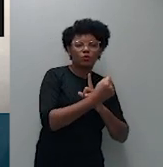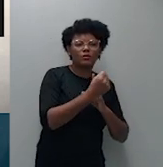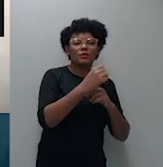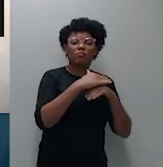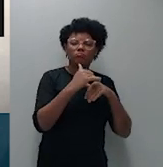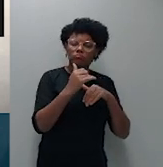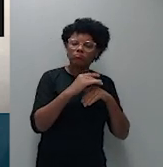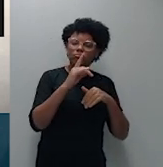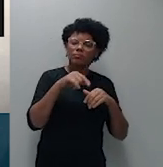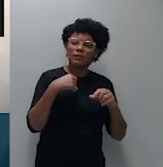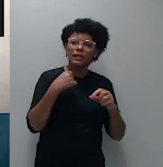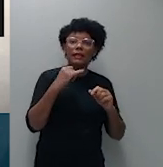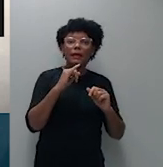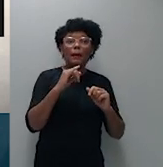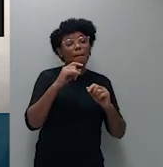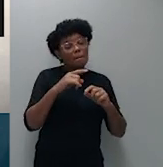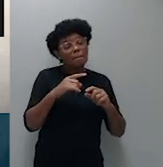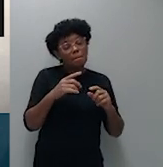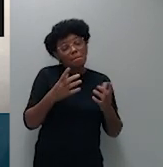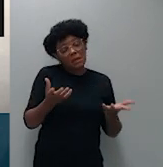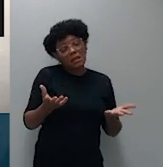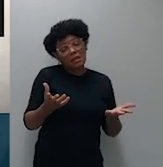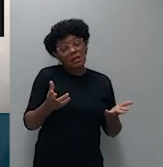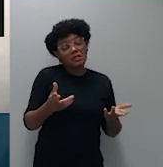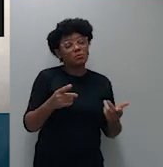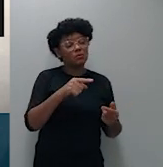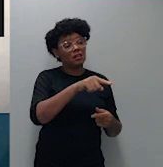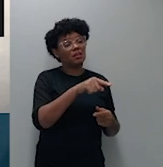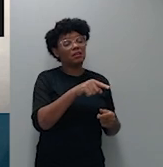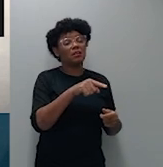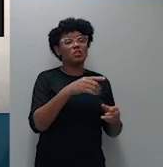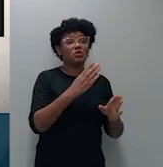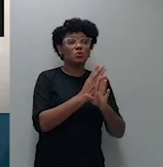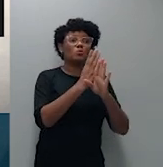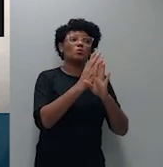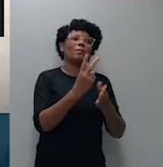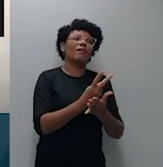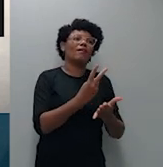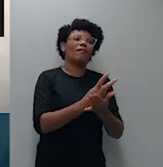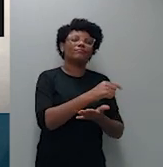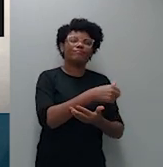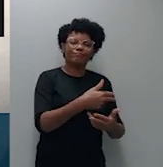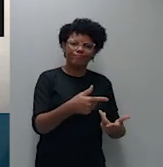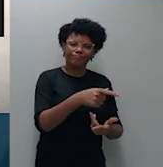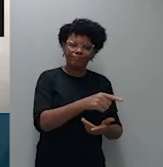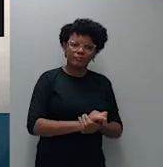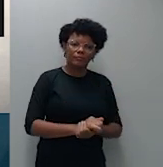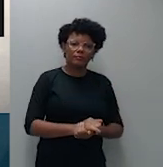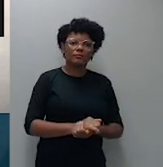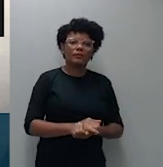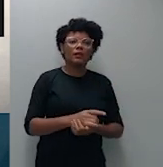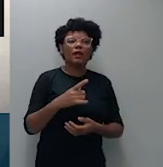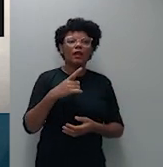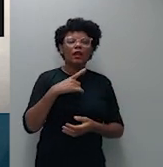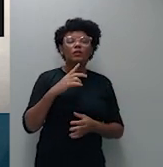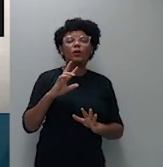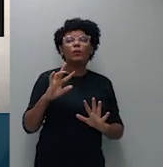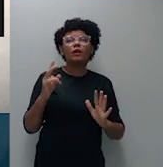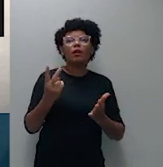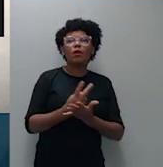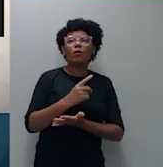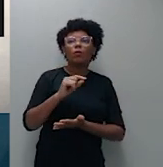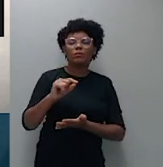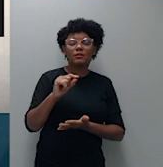Ainda que constatada a irregularidade do procedimento de adoção no momento a conjuntura